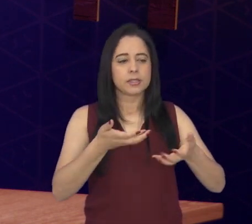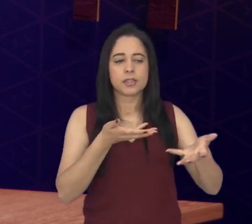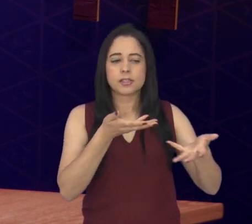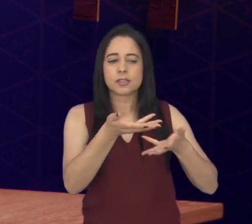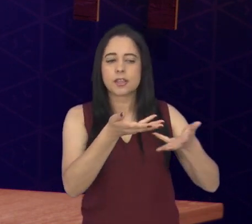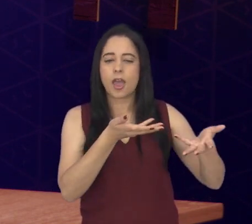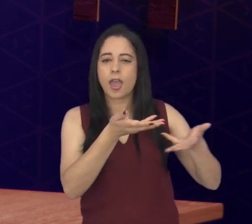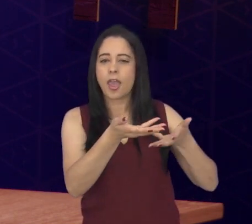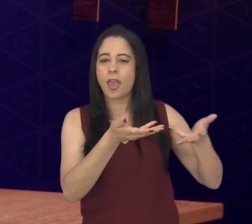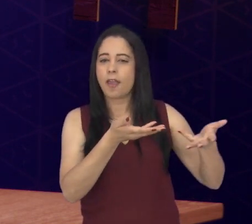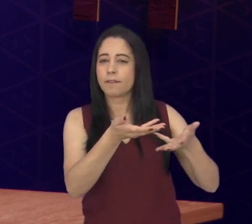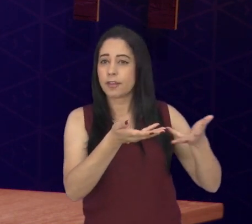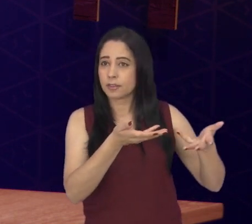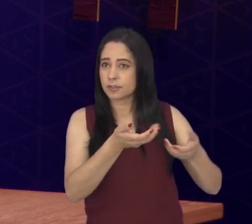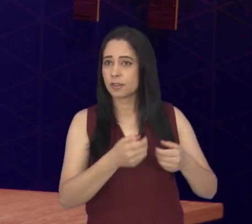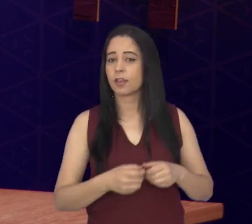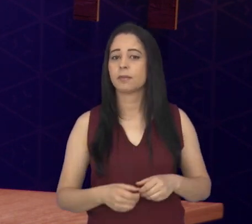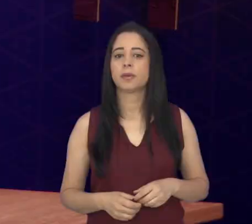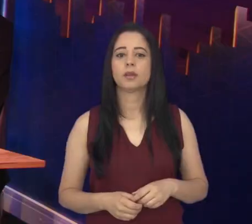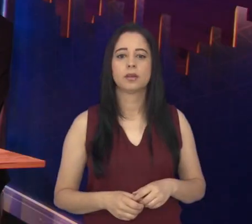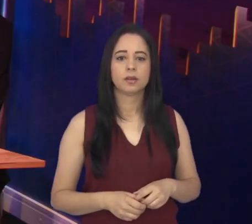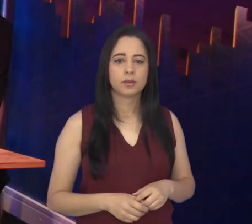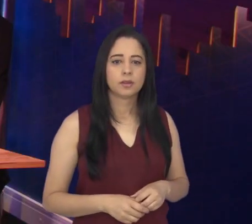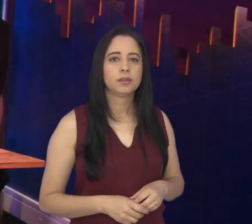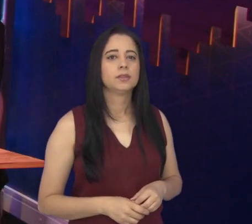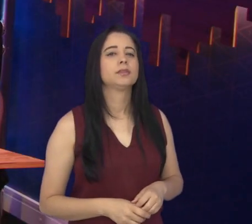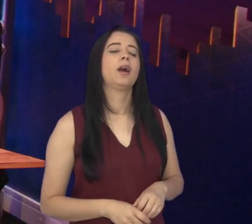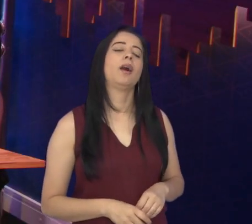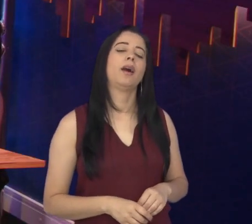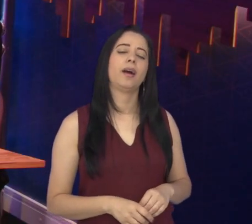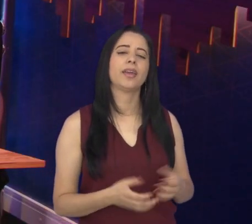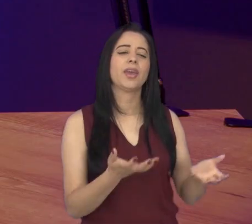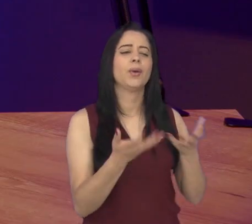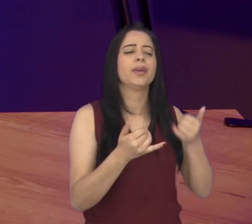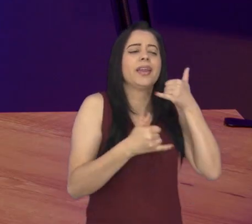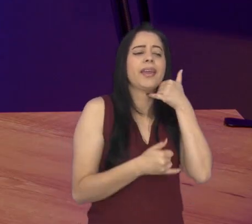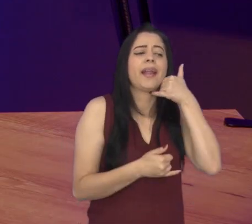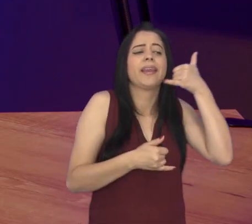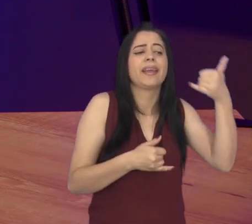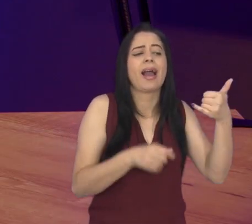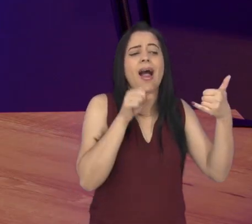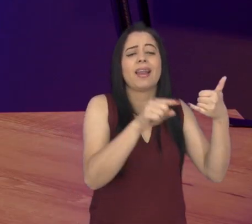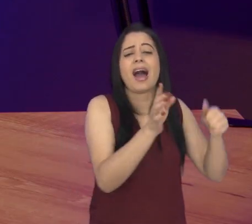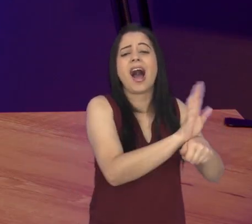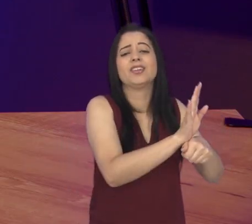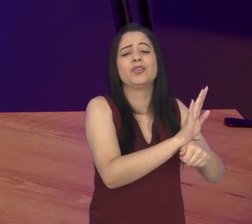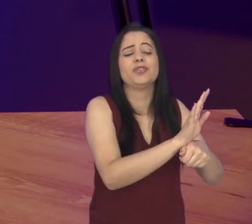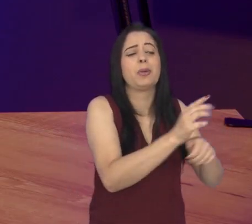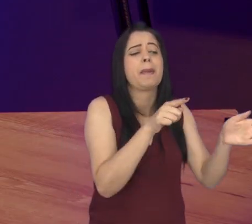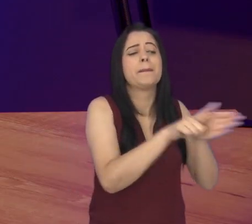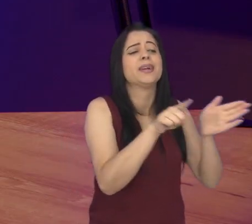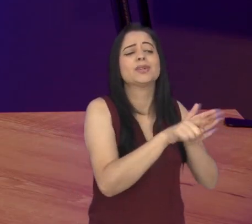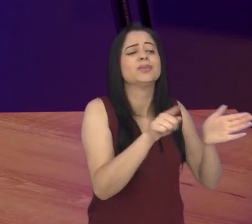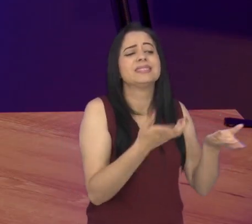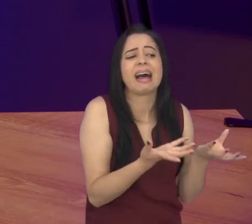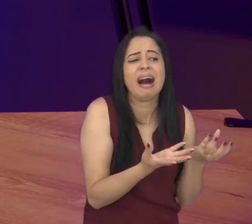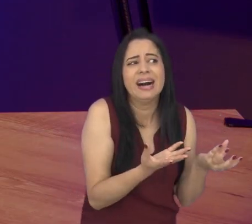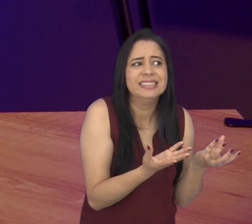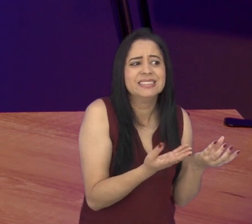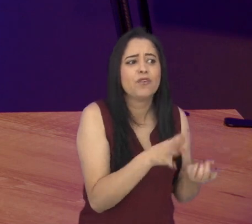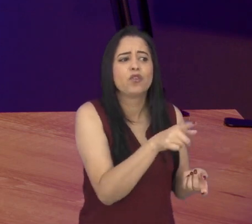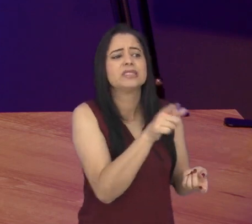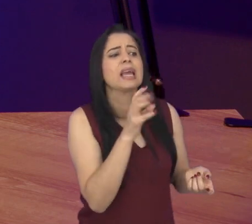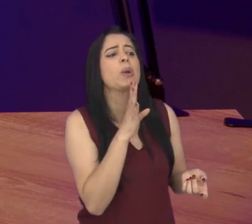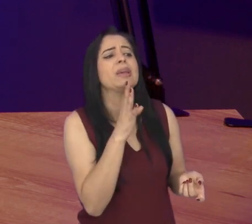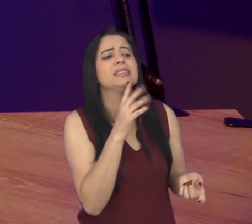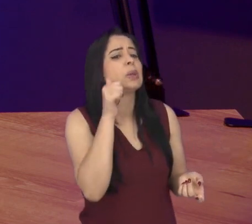o primeiro-ministro do mundo trouxa. Como eu queria poder ligar pro Sul, né, que agora e falar, e aí, cara, você conheceu o Hermione?